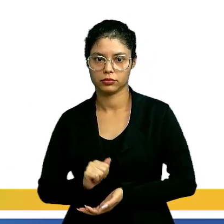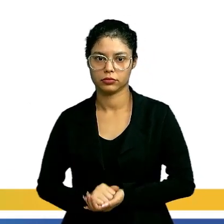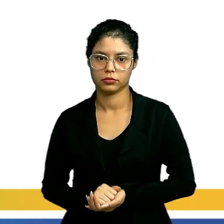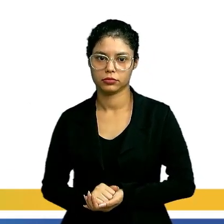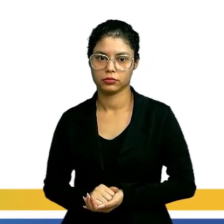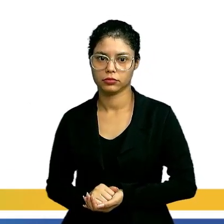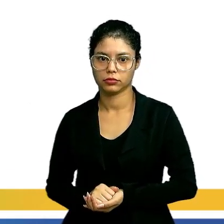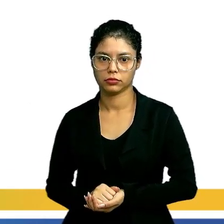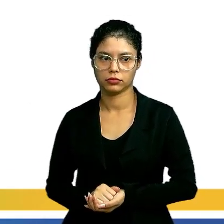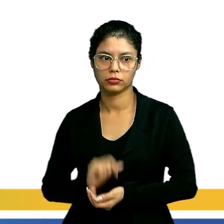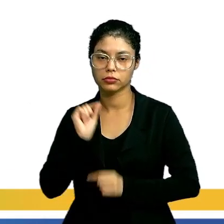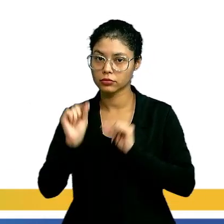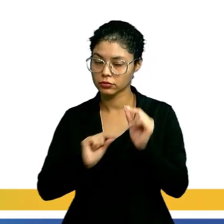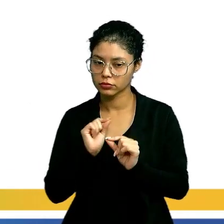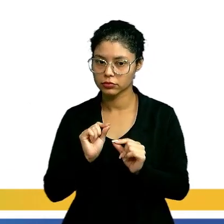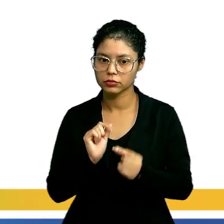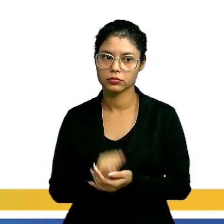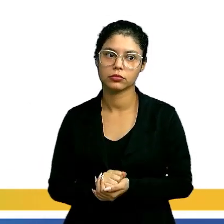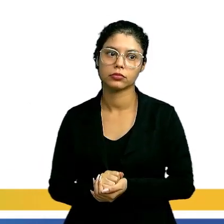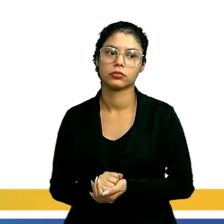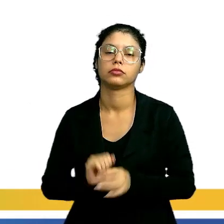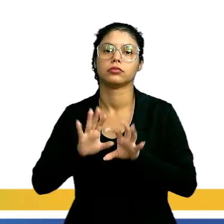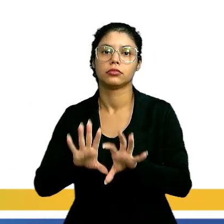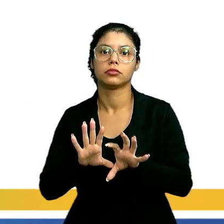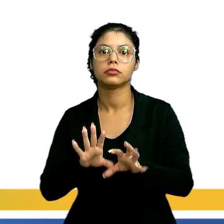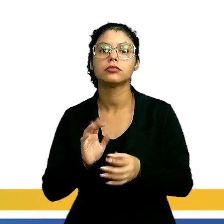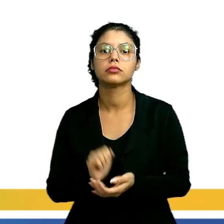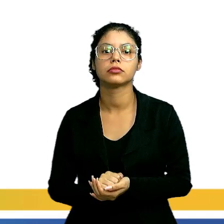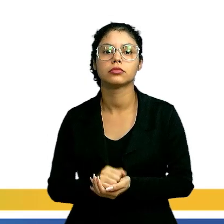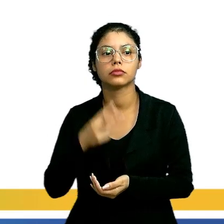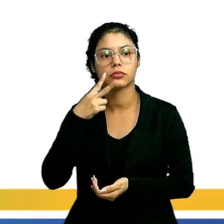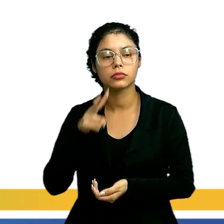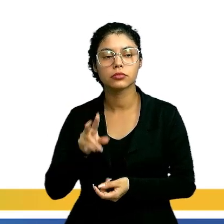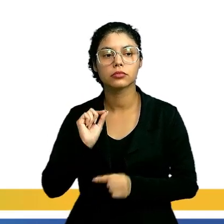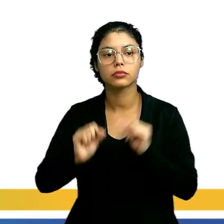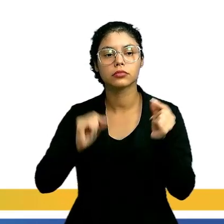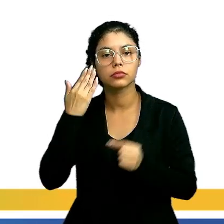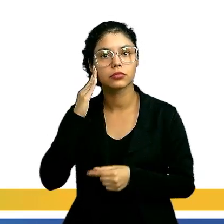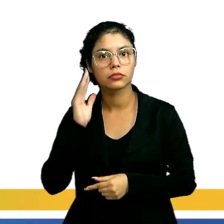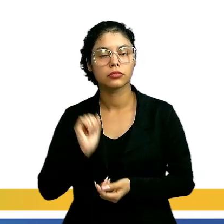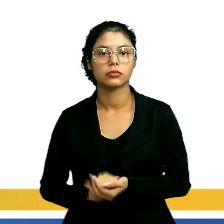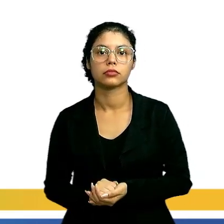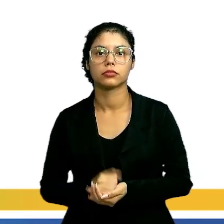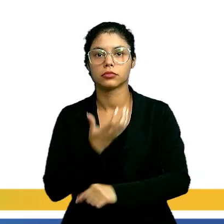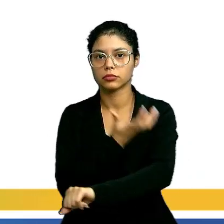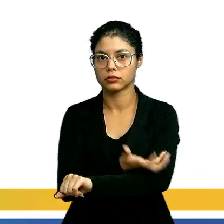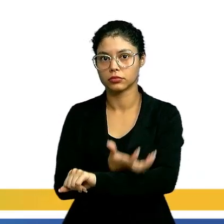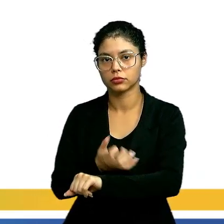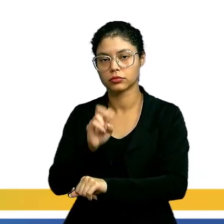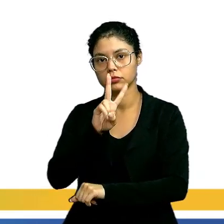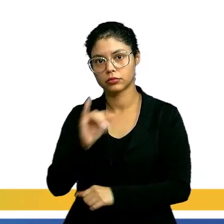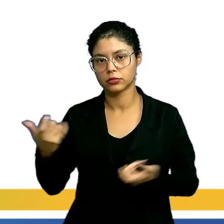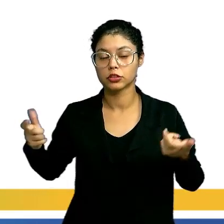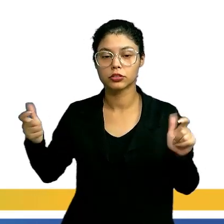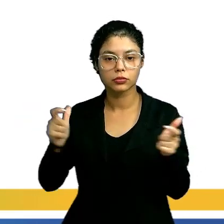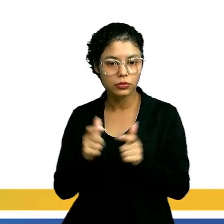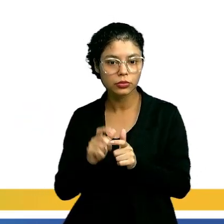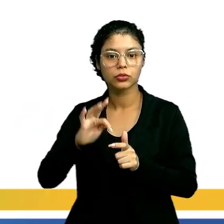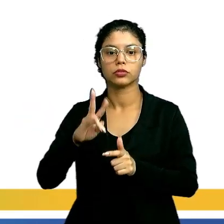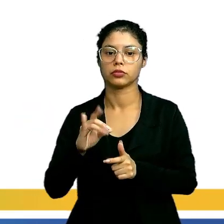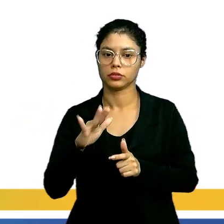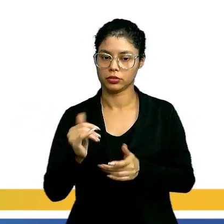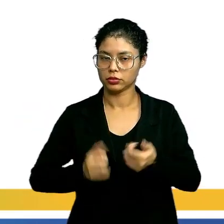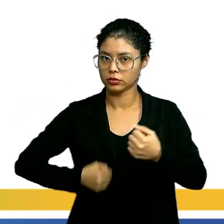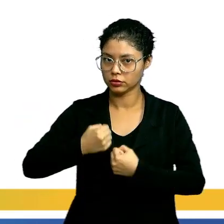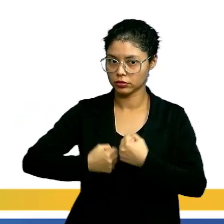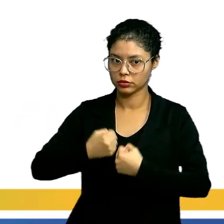à bola devido. Dessa forma, devemos entender que, ao molhar a grama, ele vai reduzir o coeficiente de